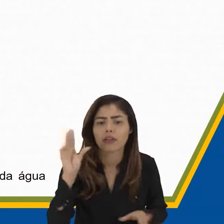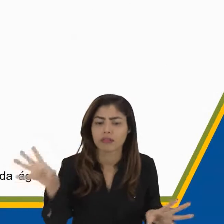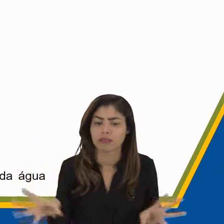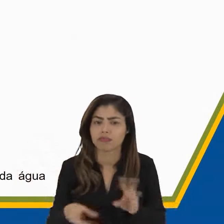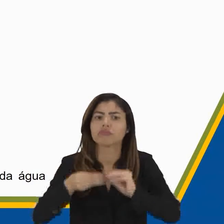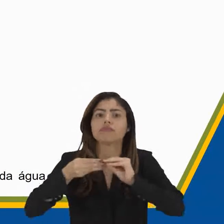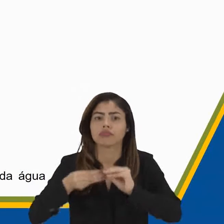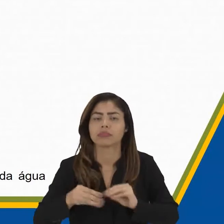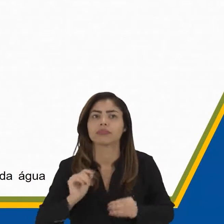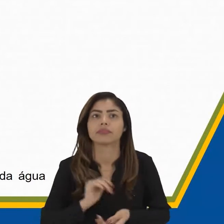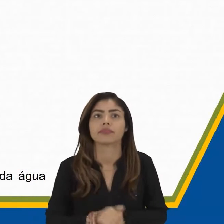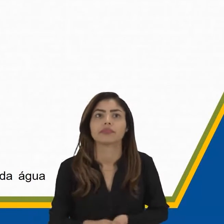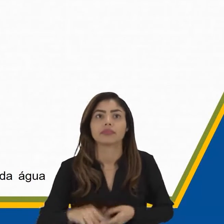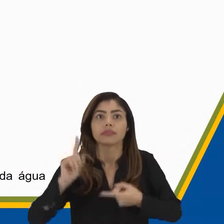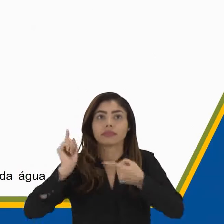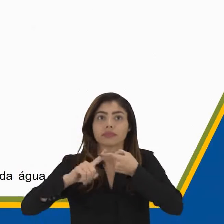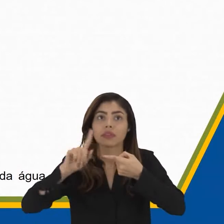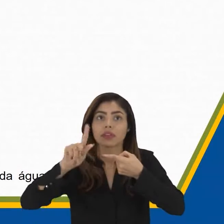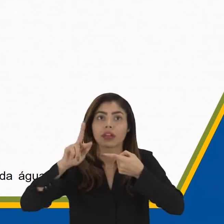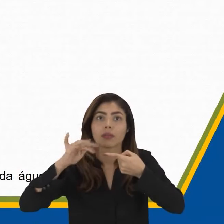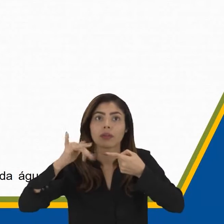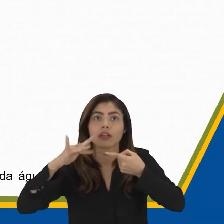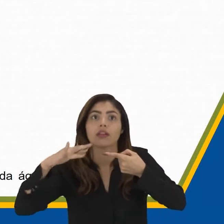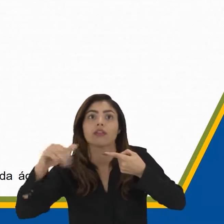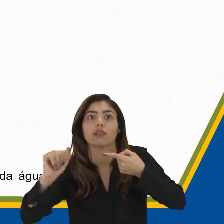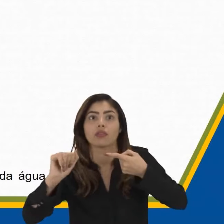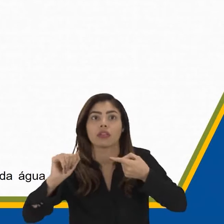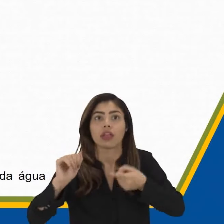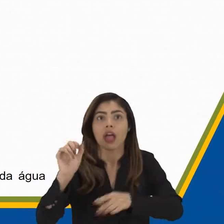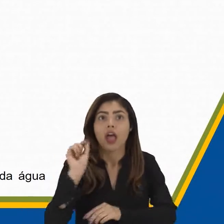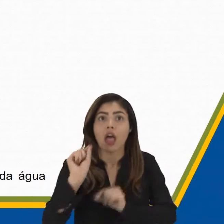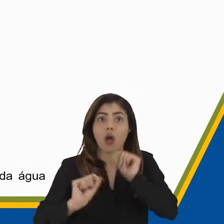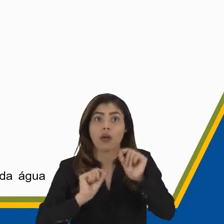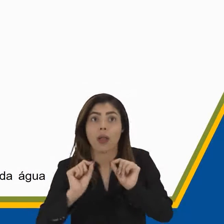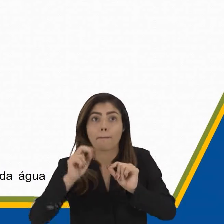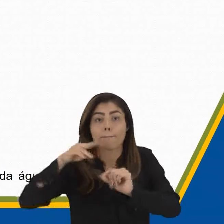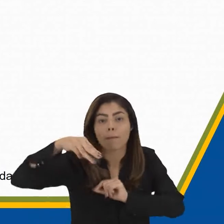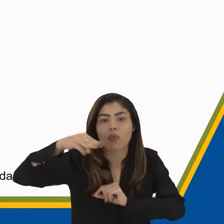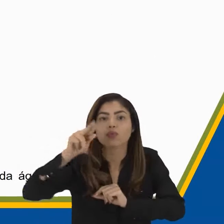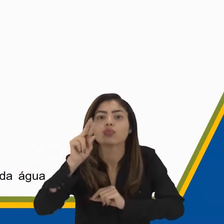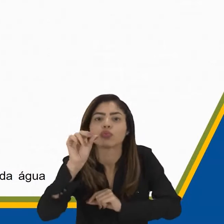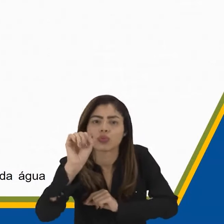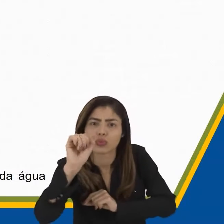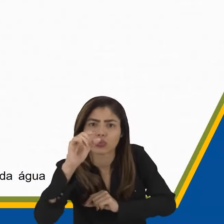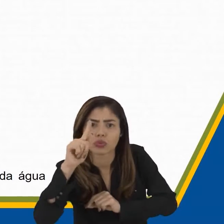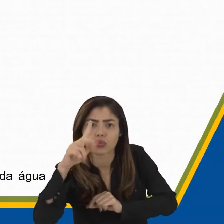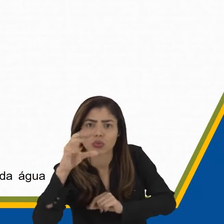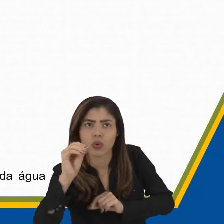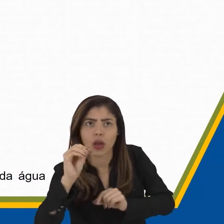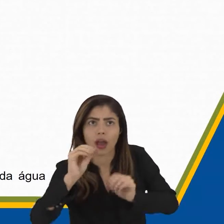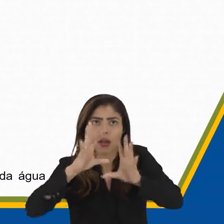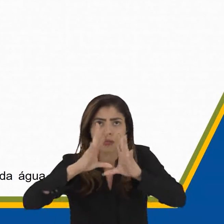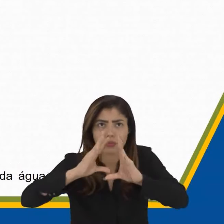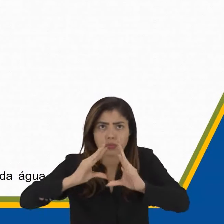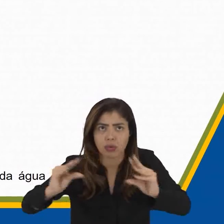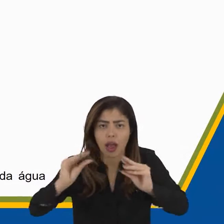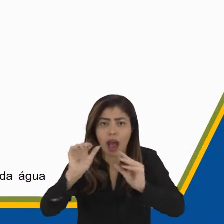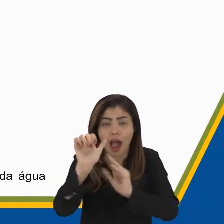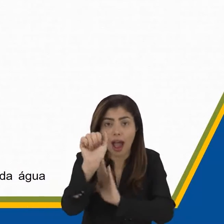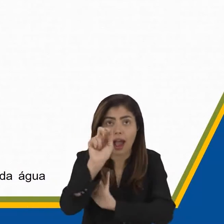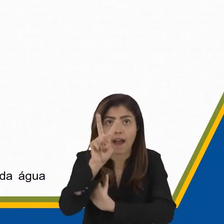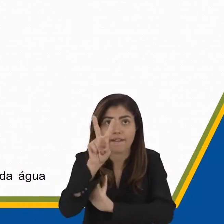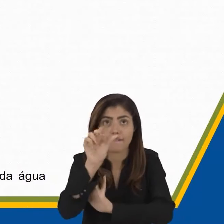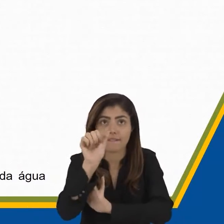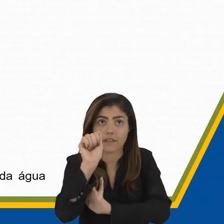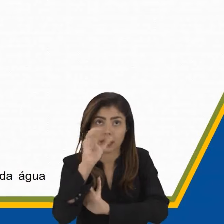aí de cada um desses grupos. As briófitas. Quem são as briófitas, gente? São os musgos, né? Elas são avasculares. Esse A aí na